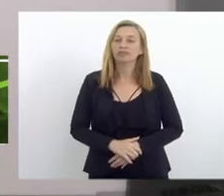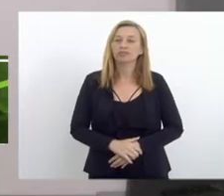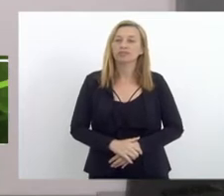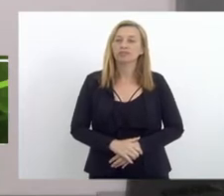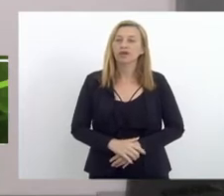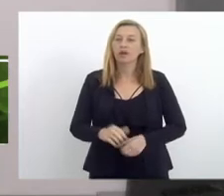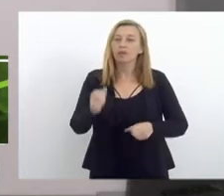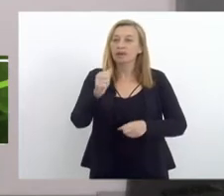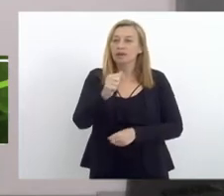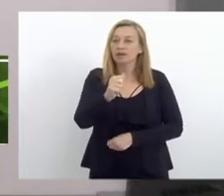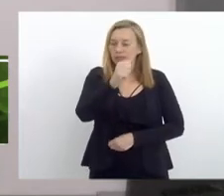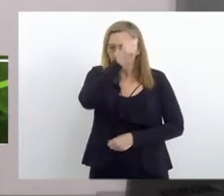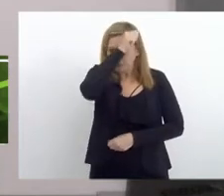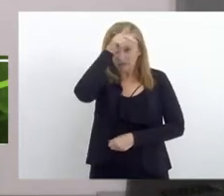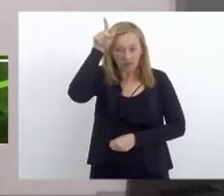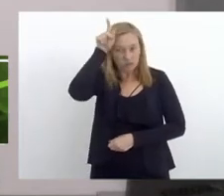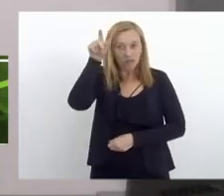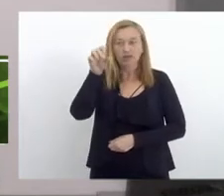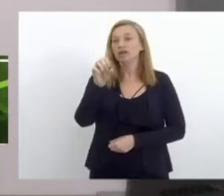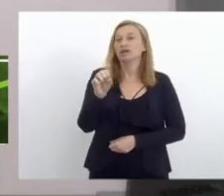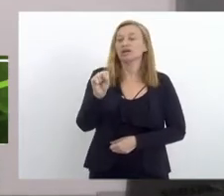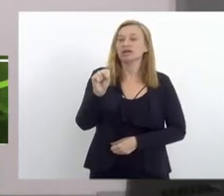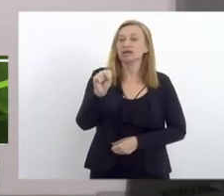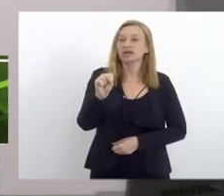Pela Prefeitura, Setur.